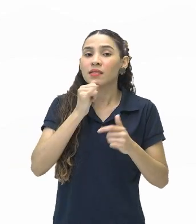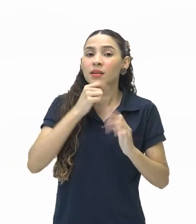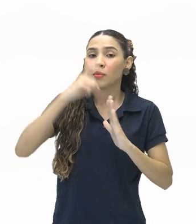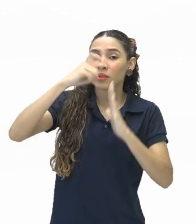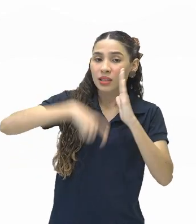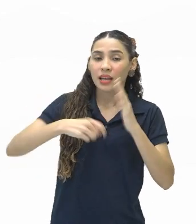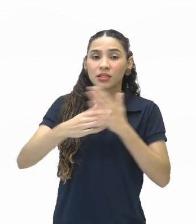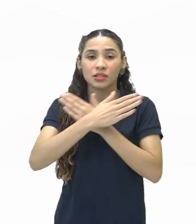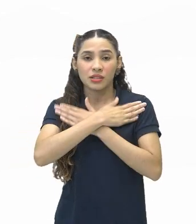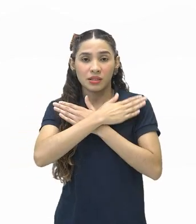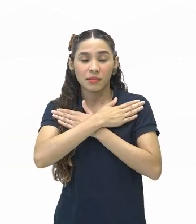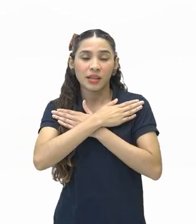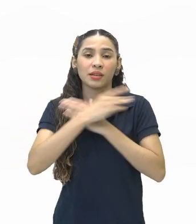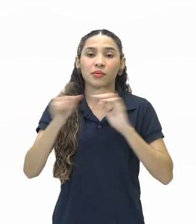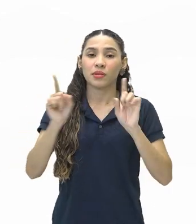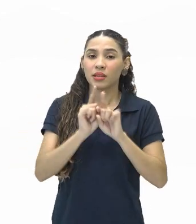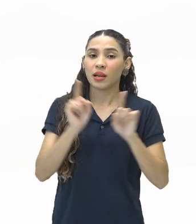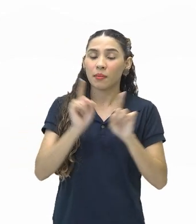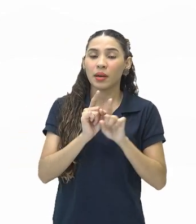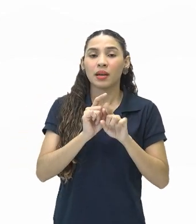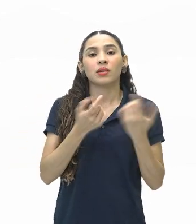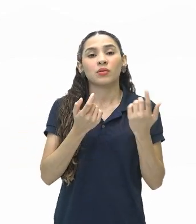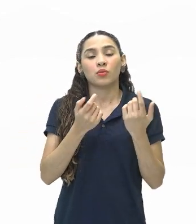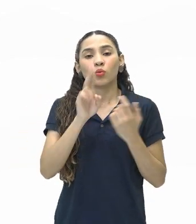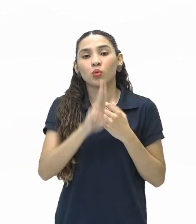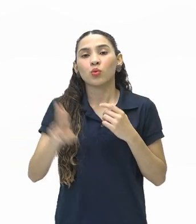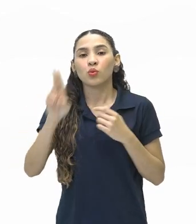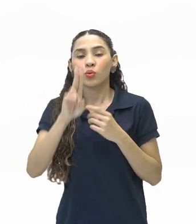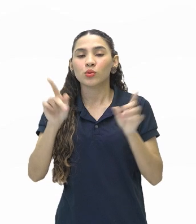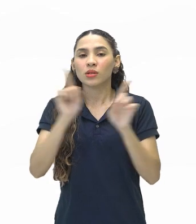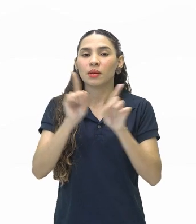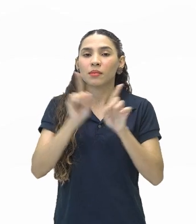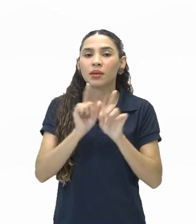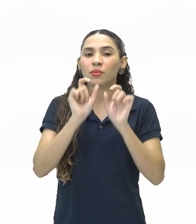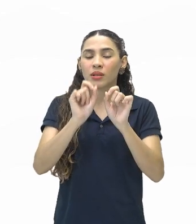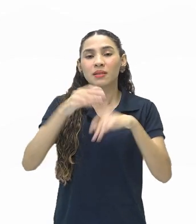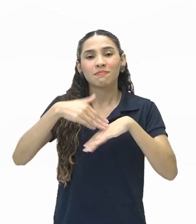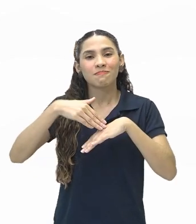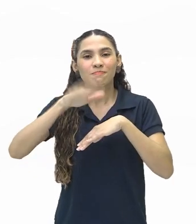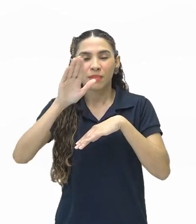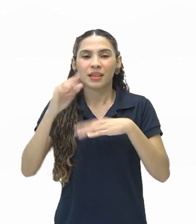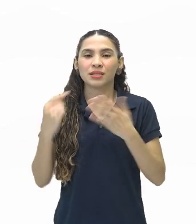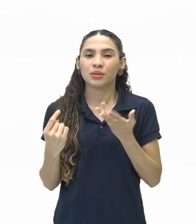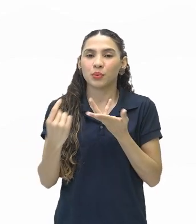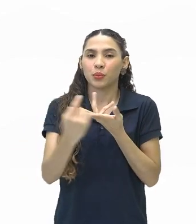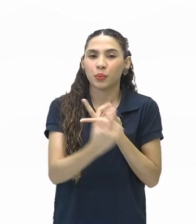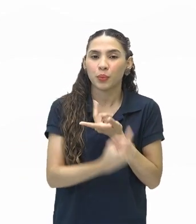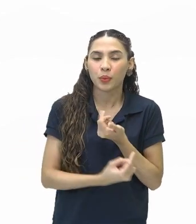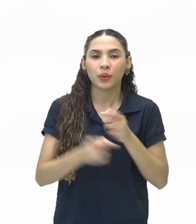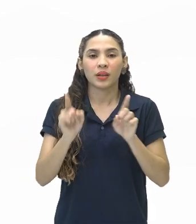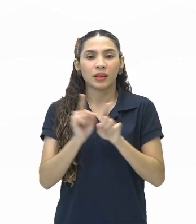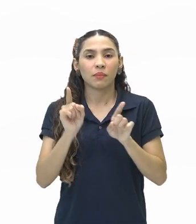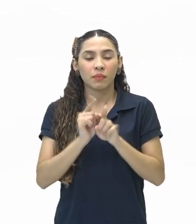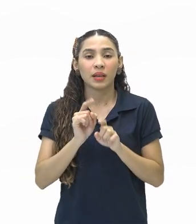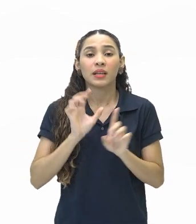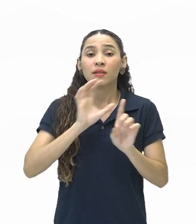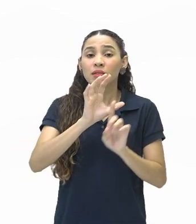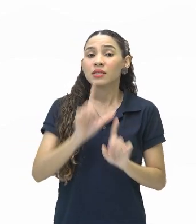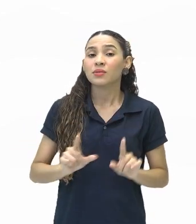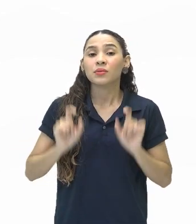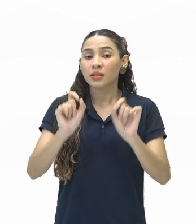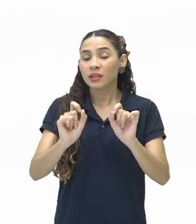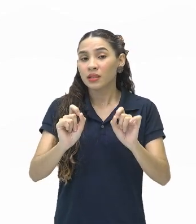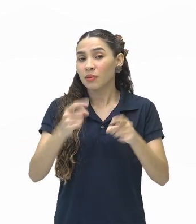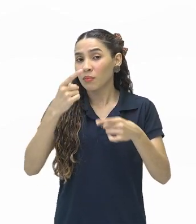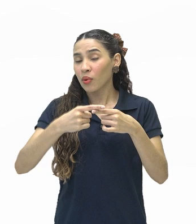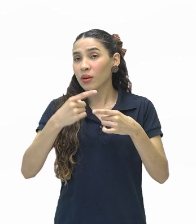de desemprego e a subutilização são mais elevadas, tá? E os fatores que influenciam isso daí,